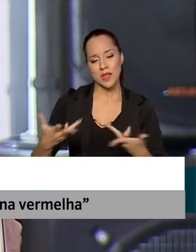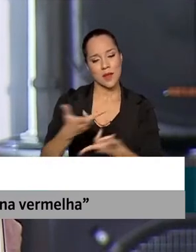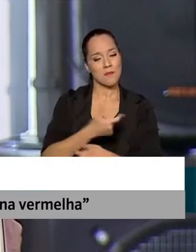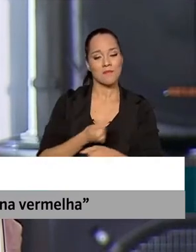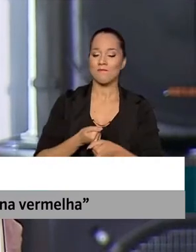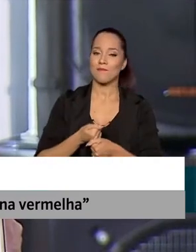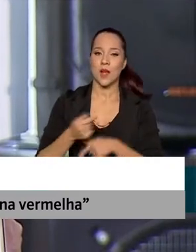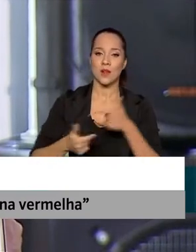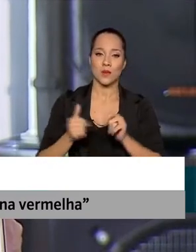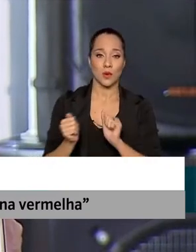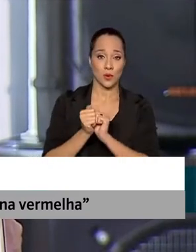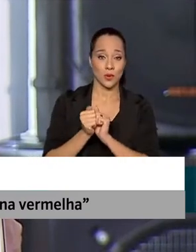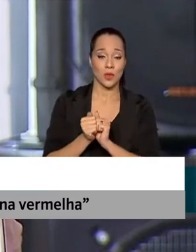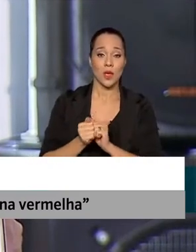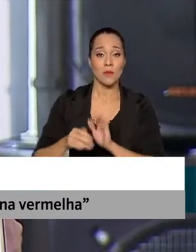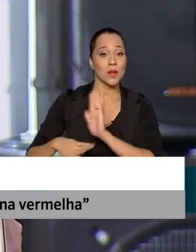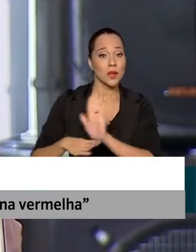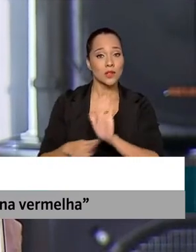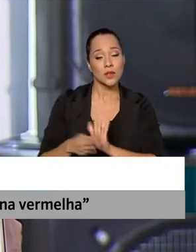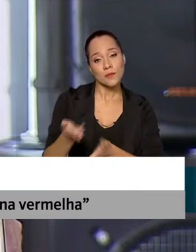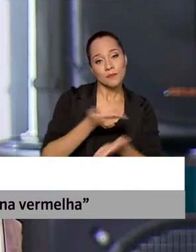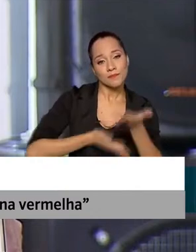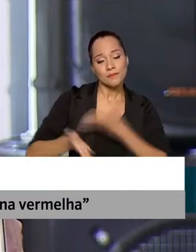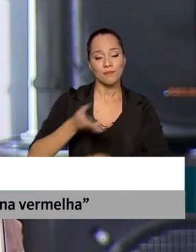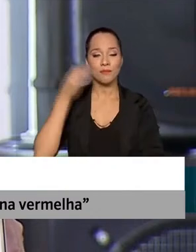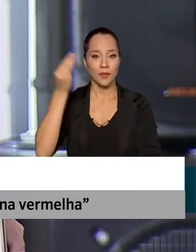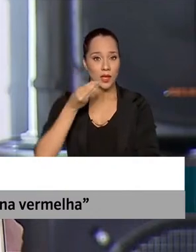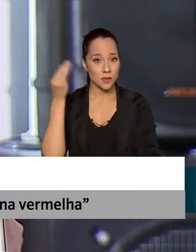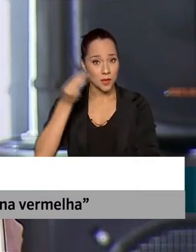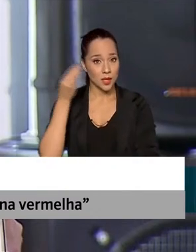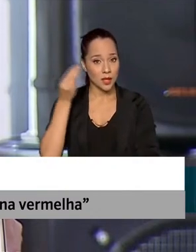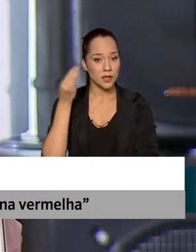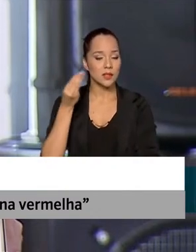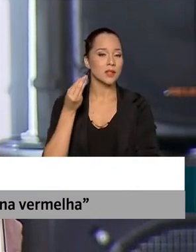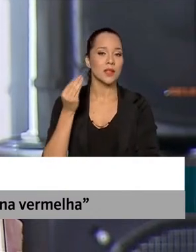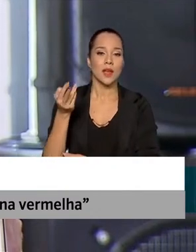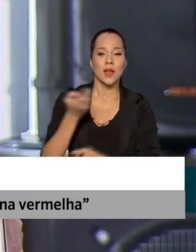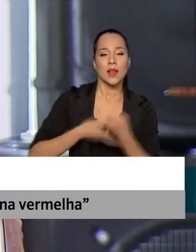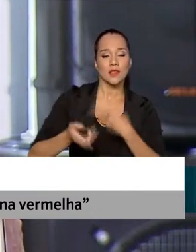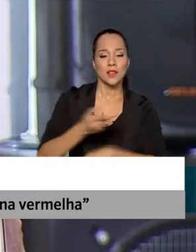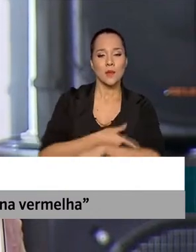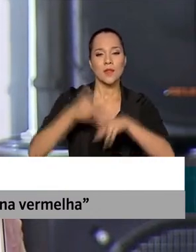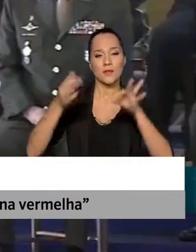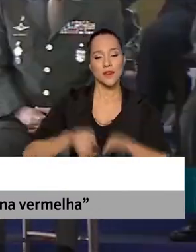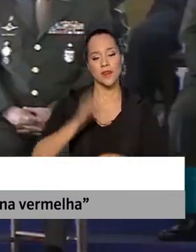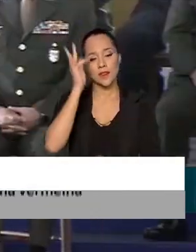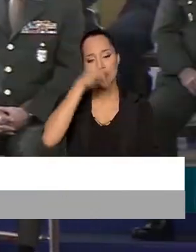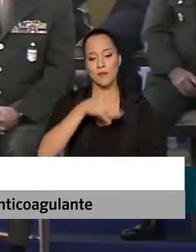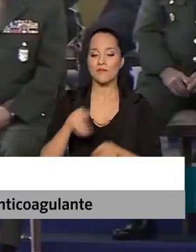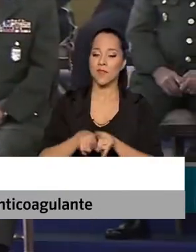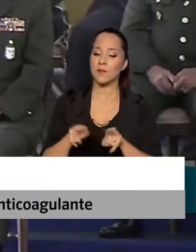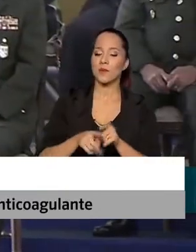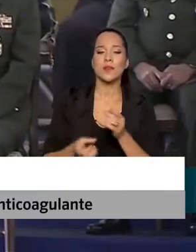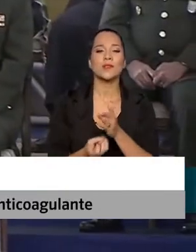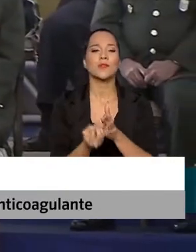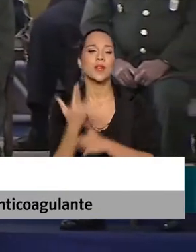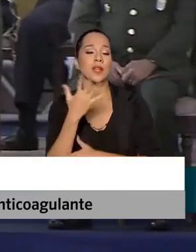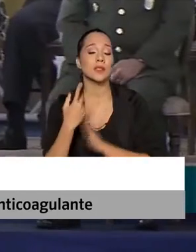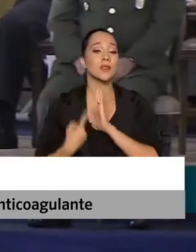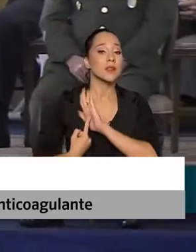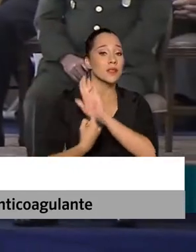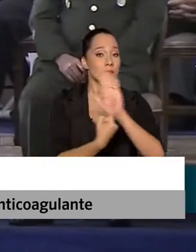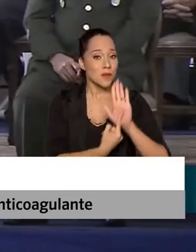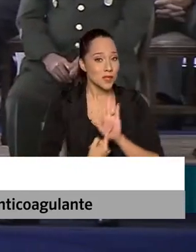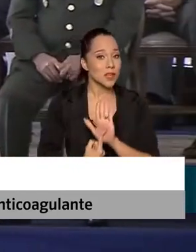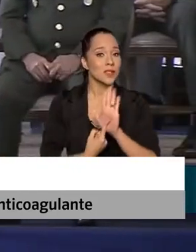equipe, pela ajuda fraterna, troca de experiências, relacionamento franco e leal e pelas inúmeras